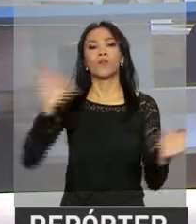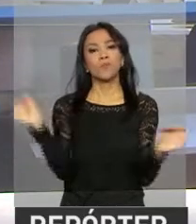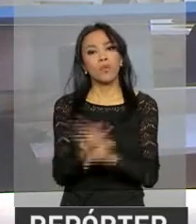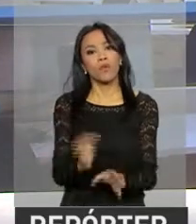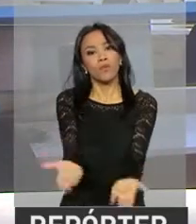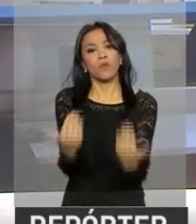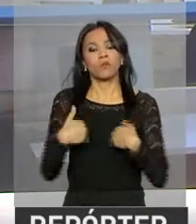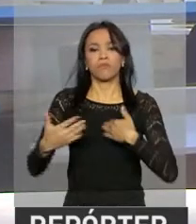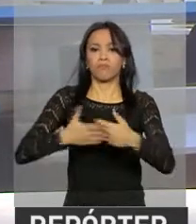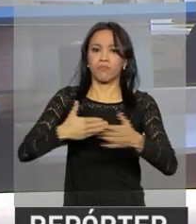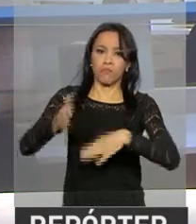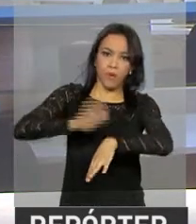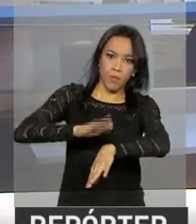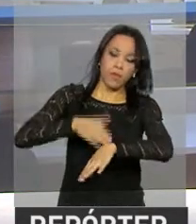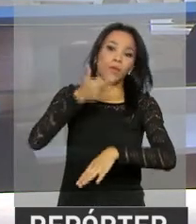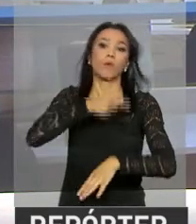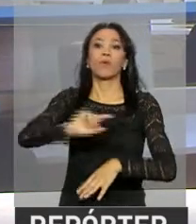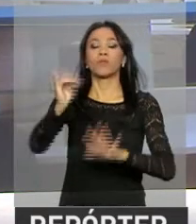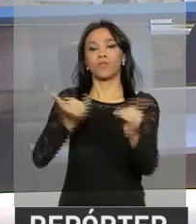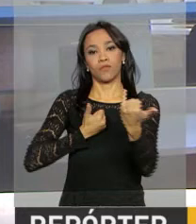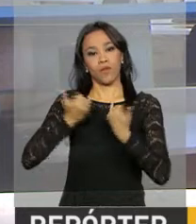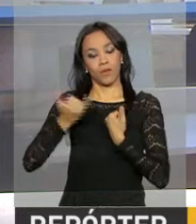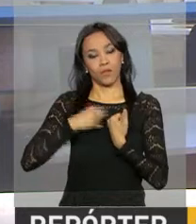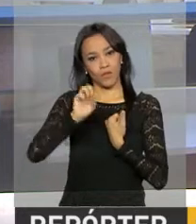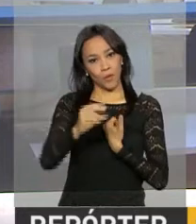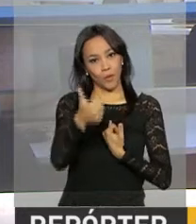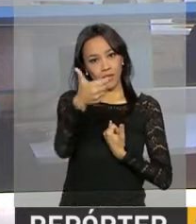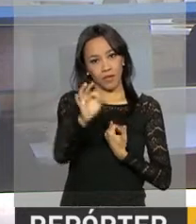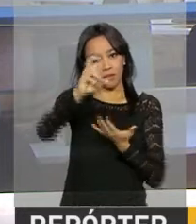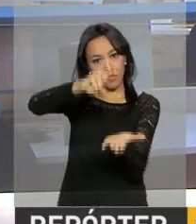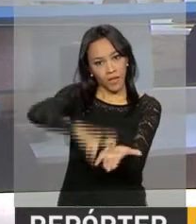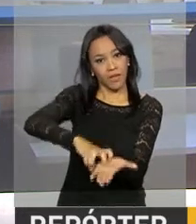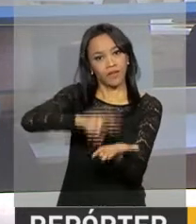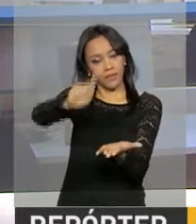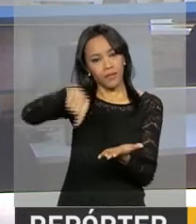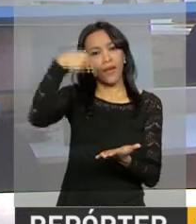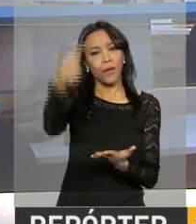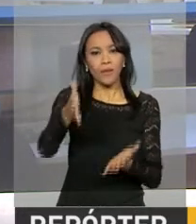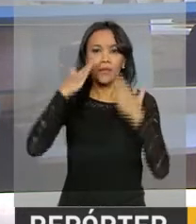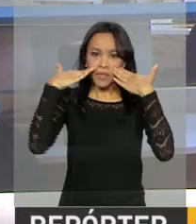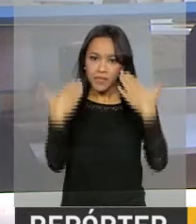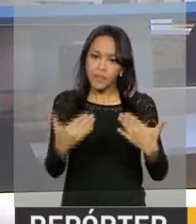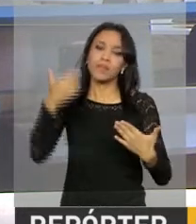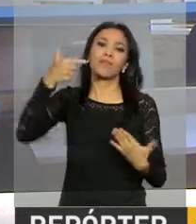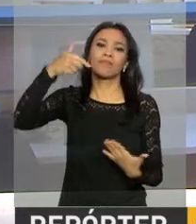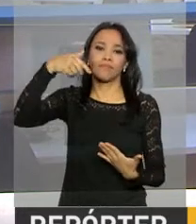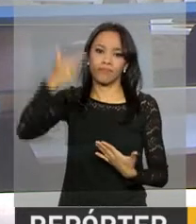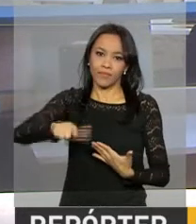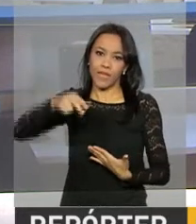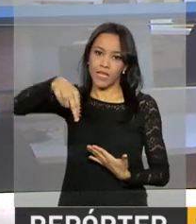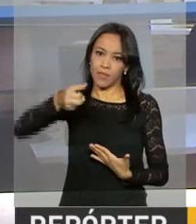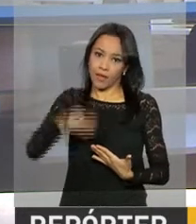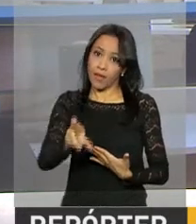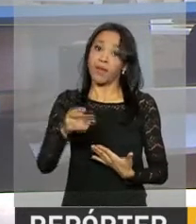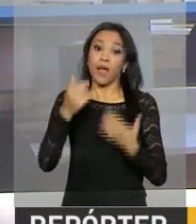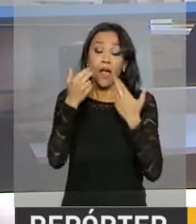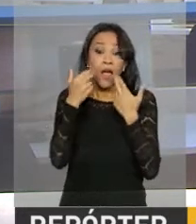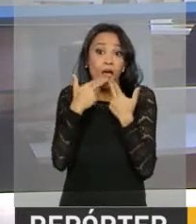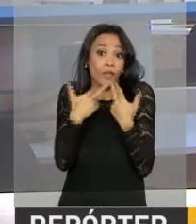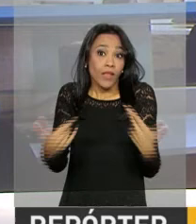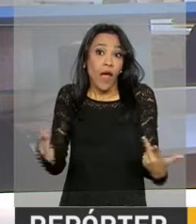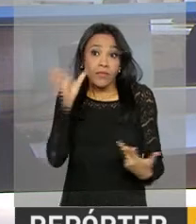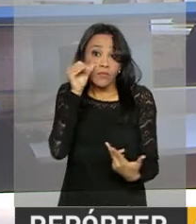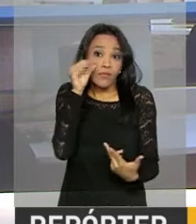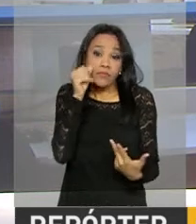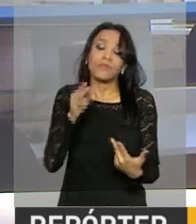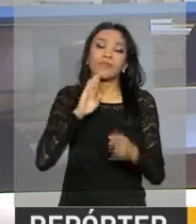voltamos a qualquer momento com outras informações ou às 10 da manhã na próxima edição do repórter NBR acompanhe também as novidades em